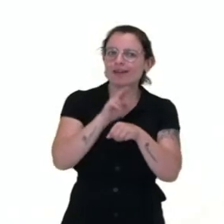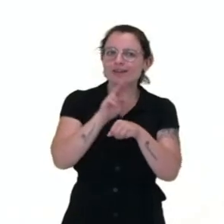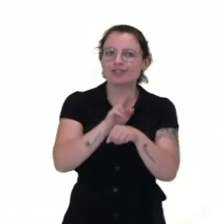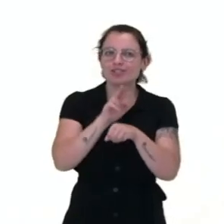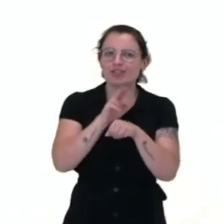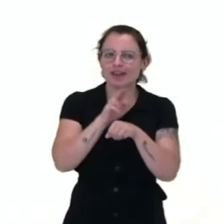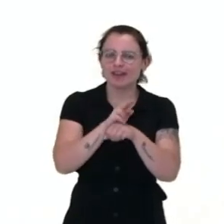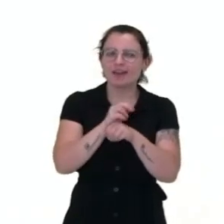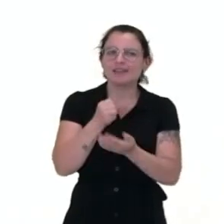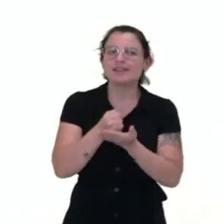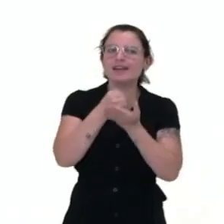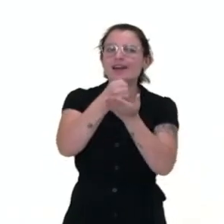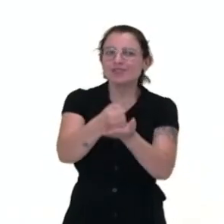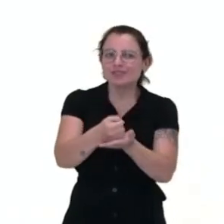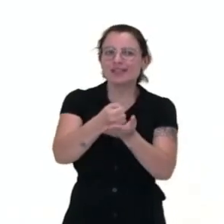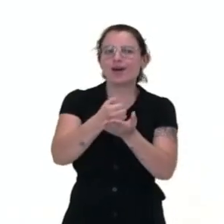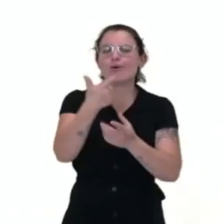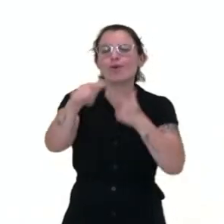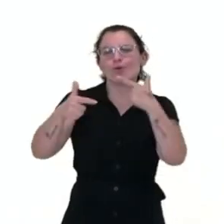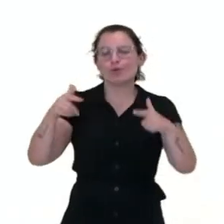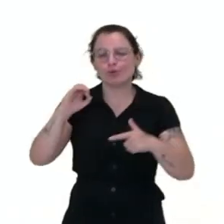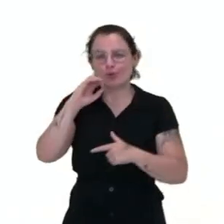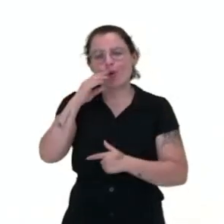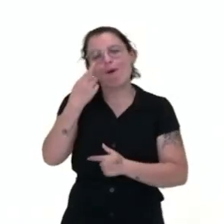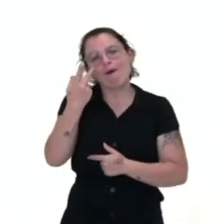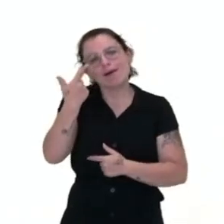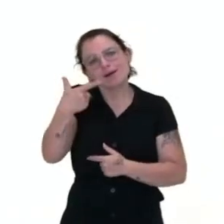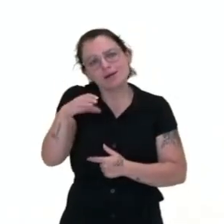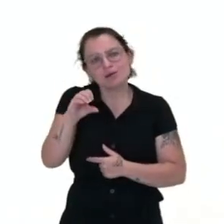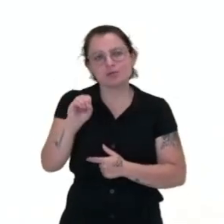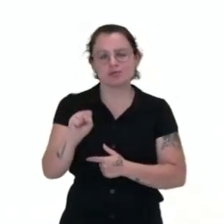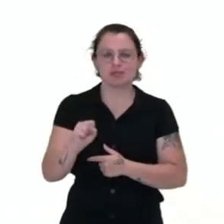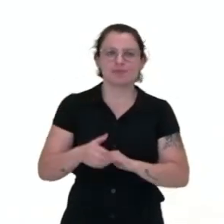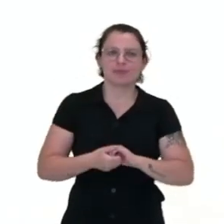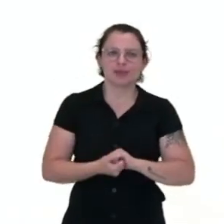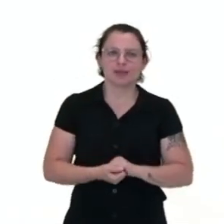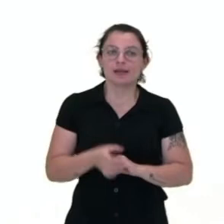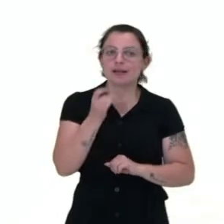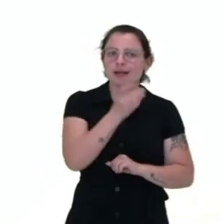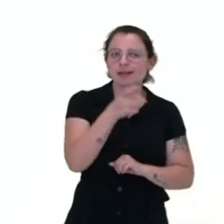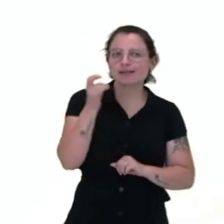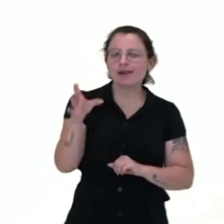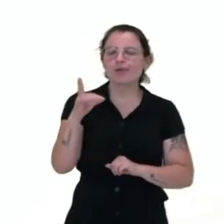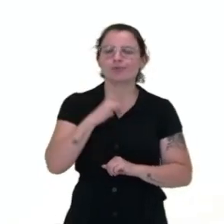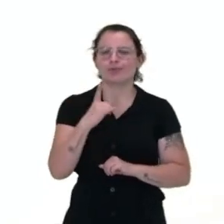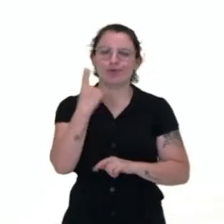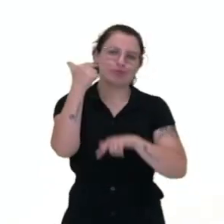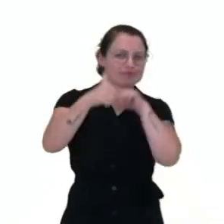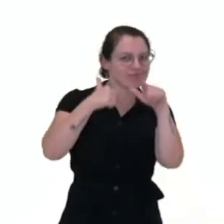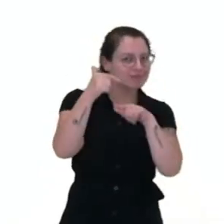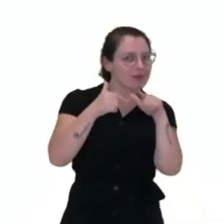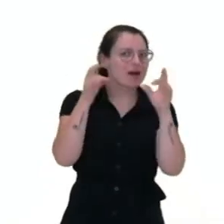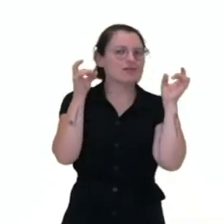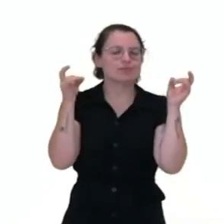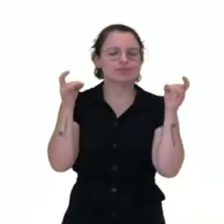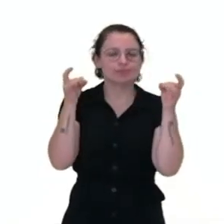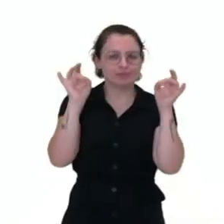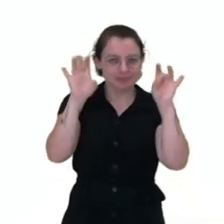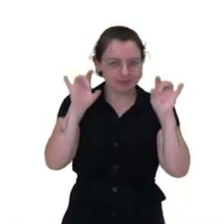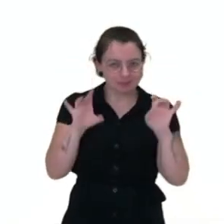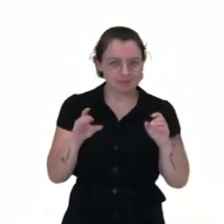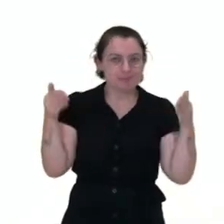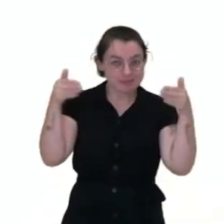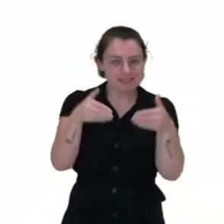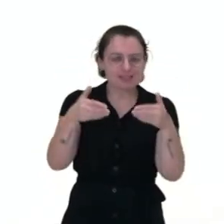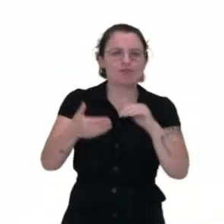órgãos. Existem tipos especiais de tecido conjuntivo, cada um com uma função específica. Vamos conhecê-los? Então